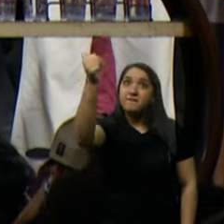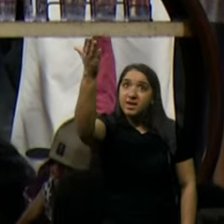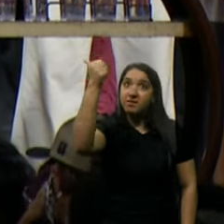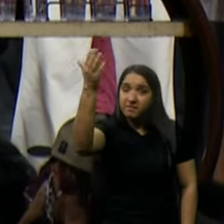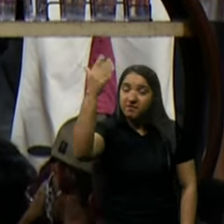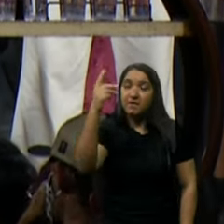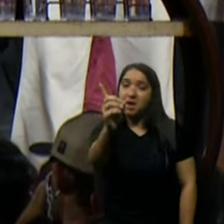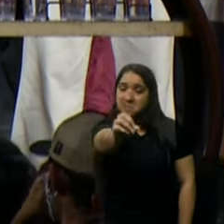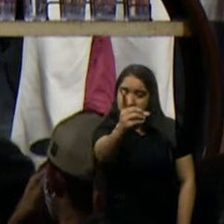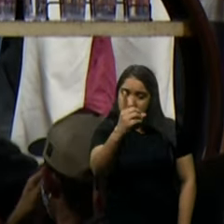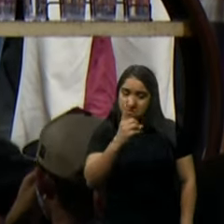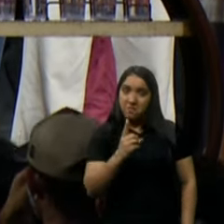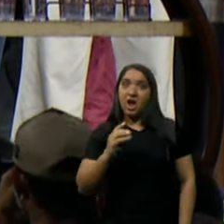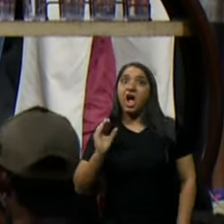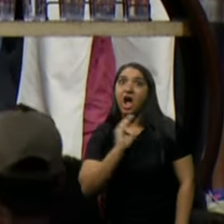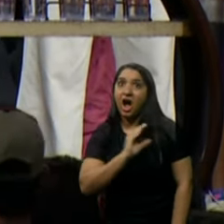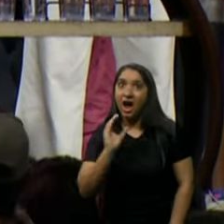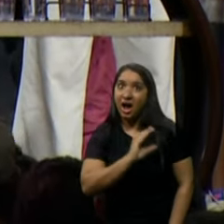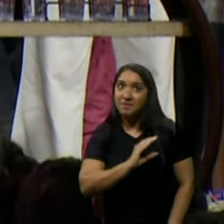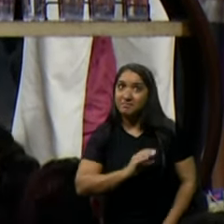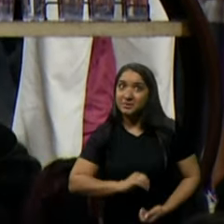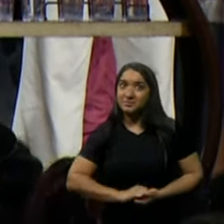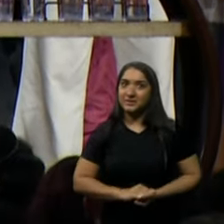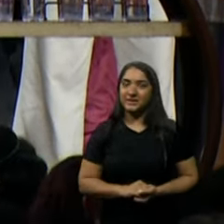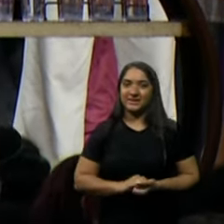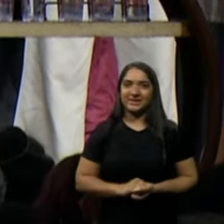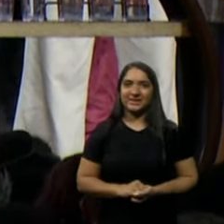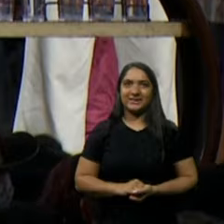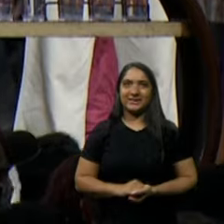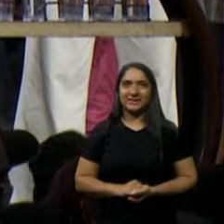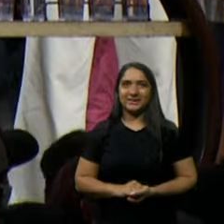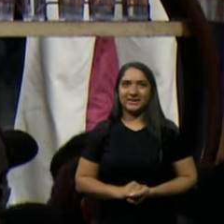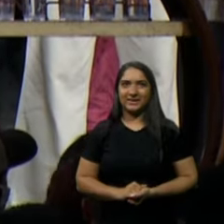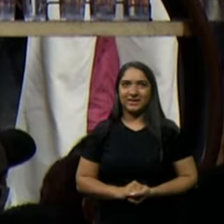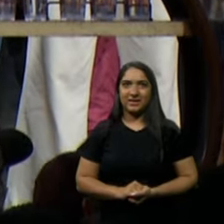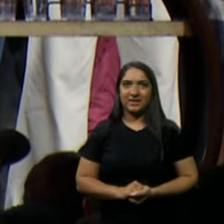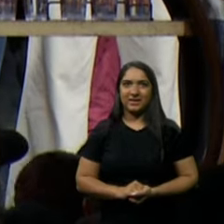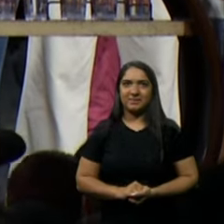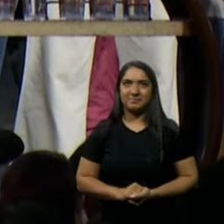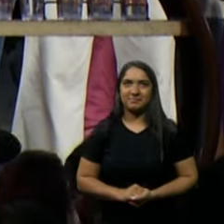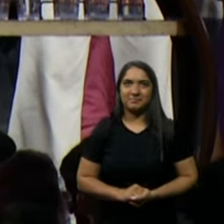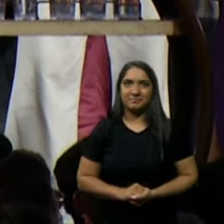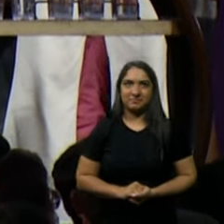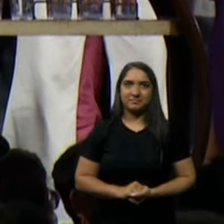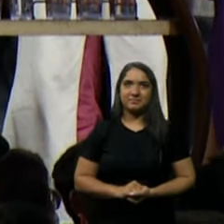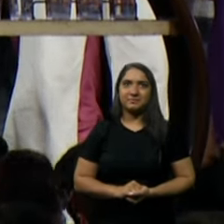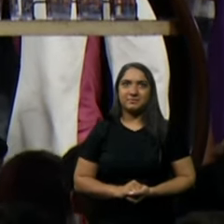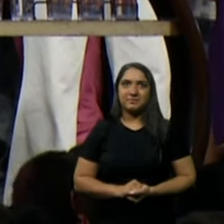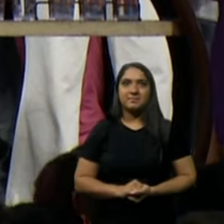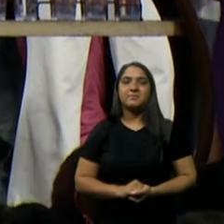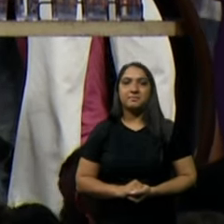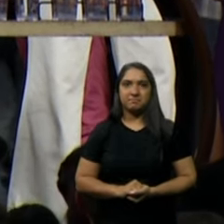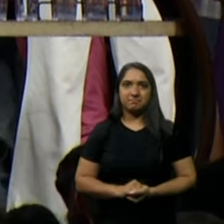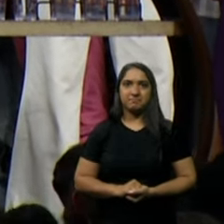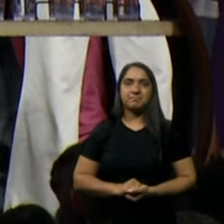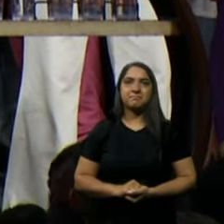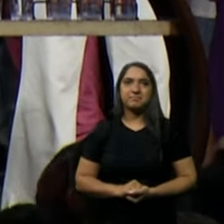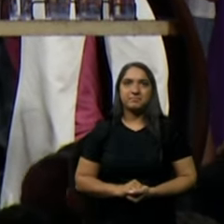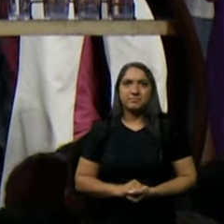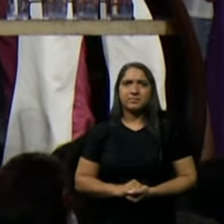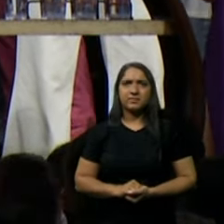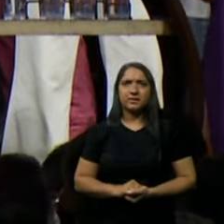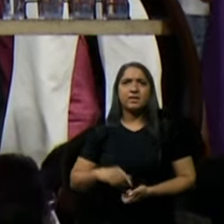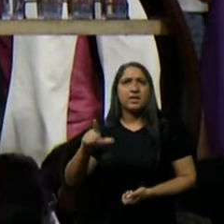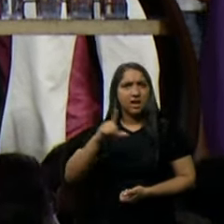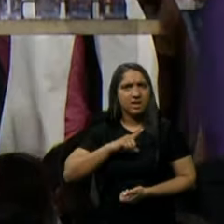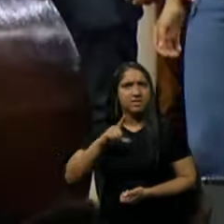aqui para frente então você vai orar ora pois e com sotaque de Portugal português de Portugal que mais mais